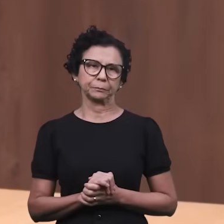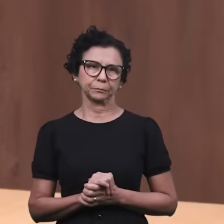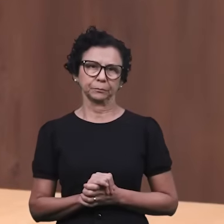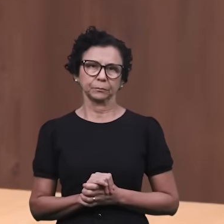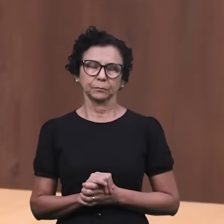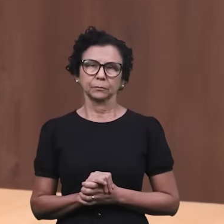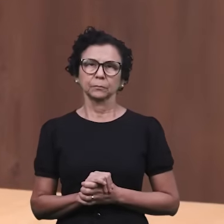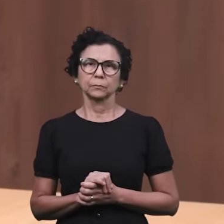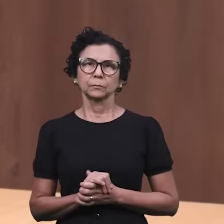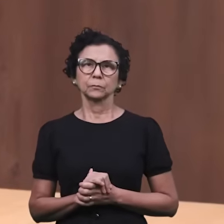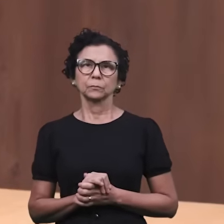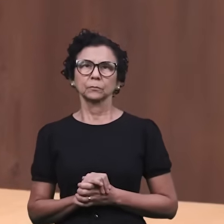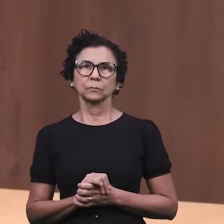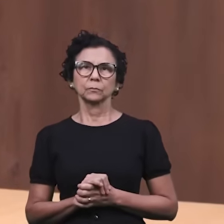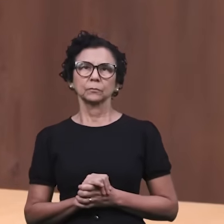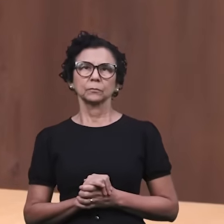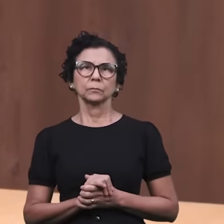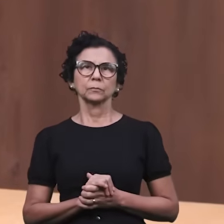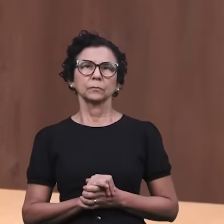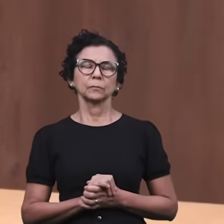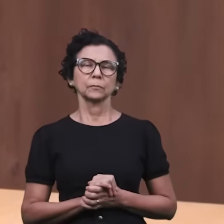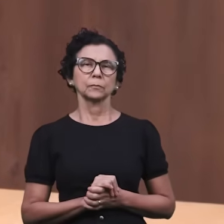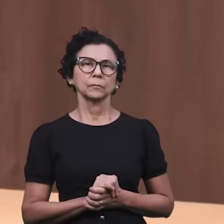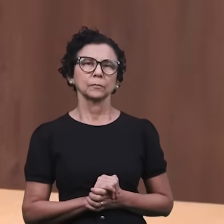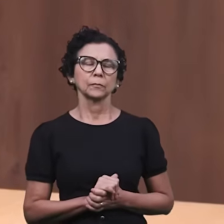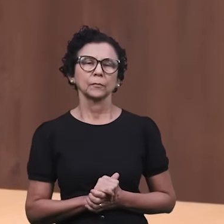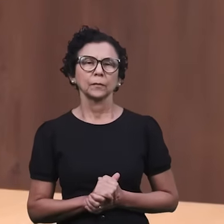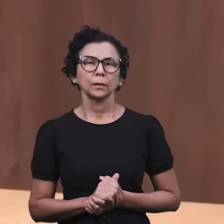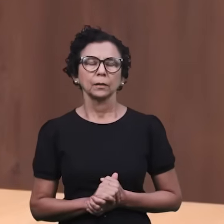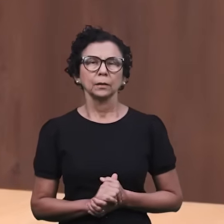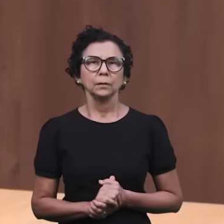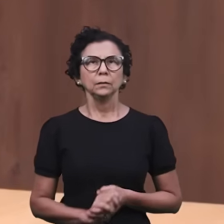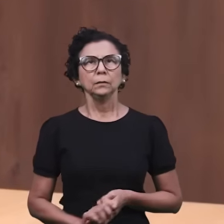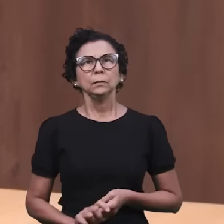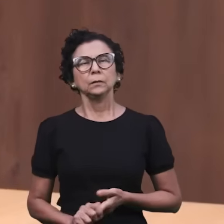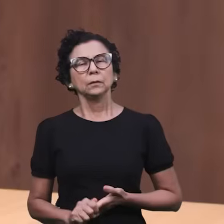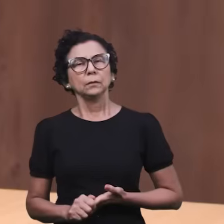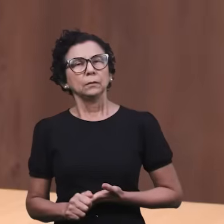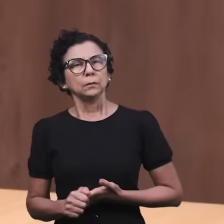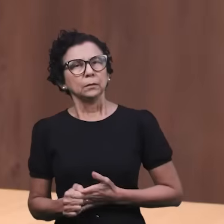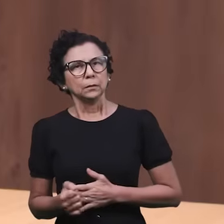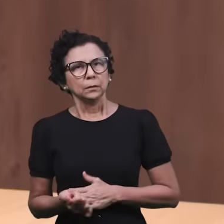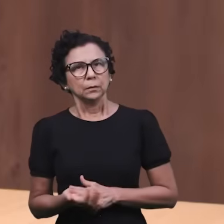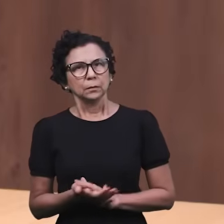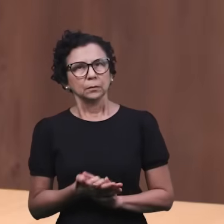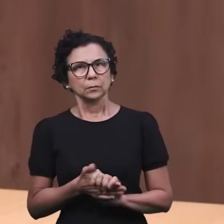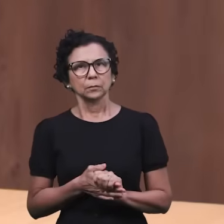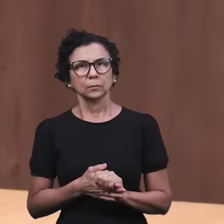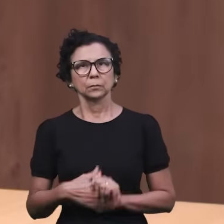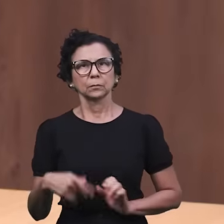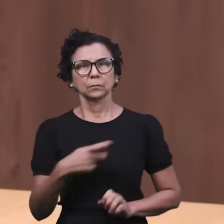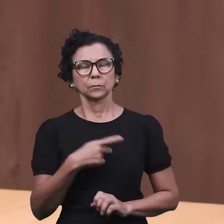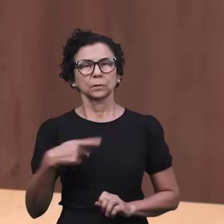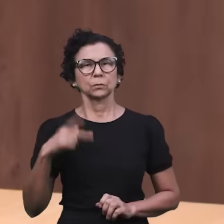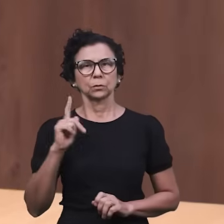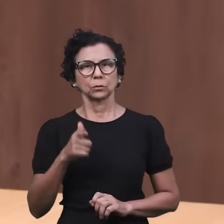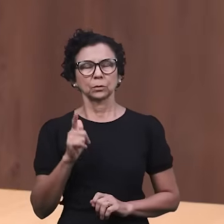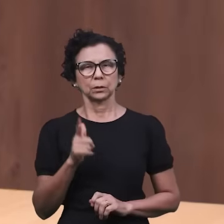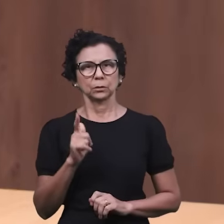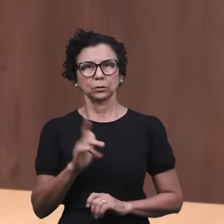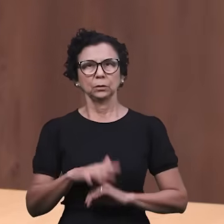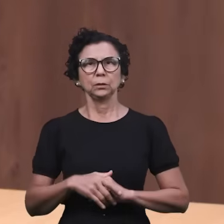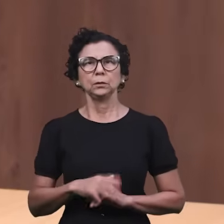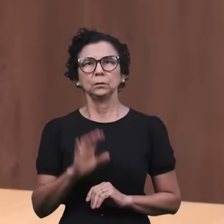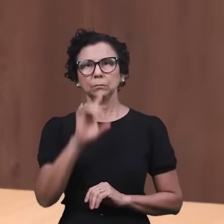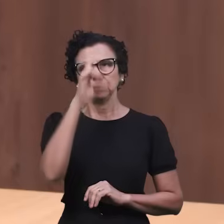programas pós-Pastor Gedeuti, né, o idealizador desse